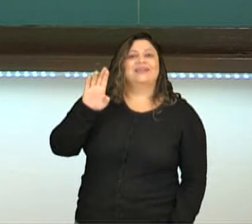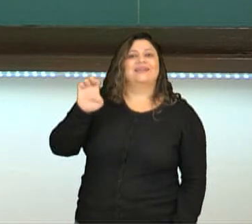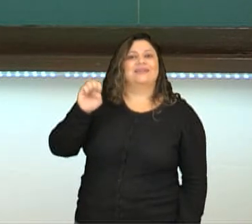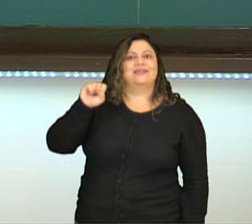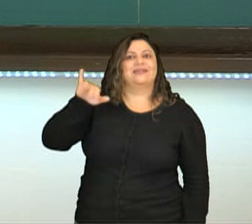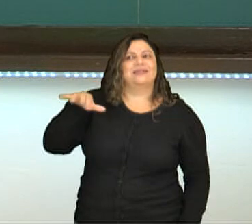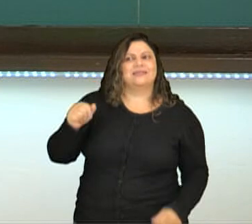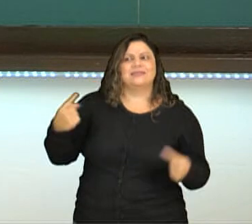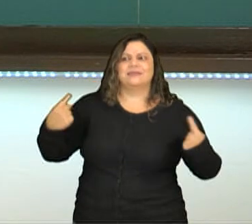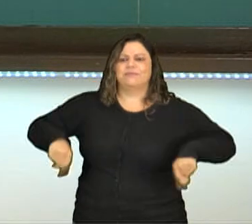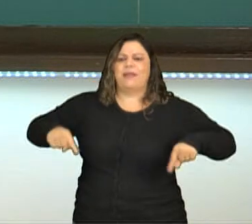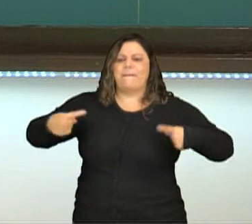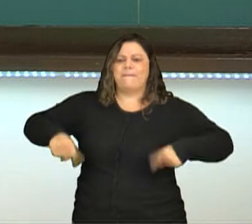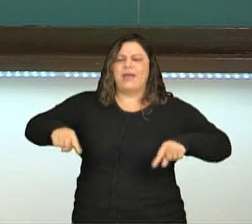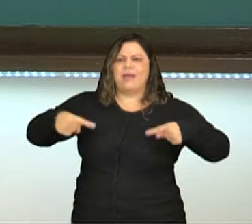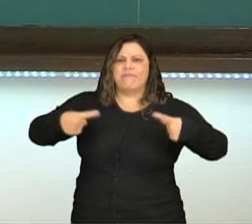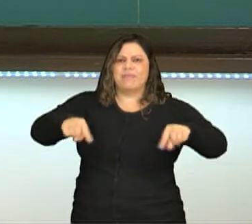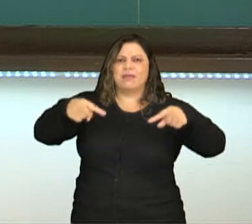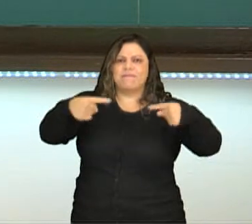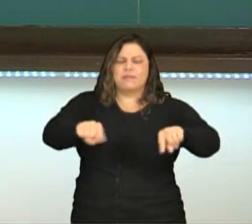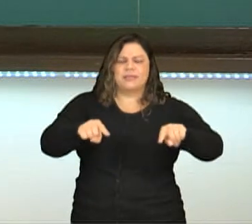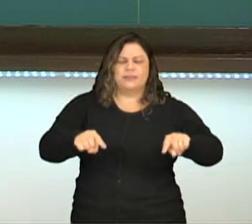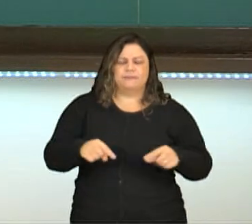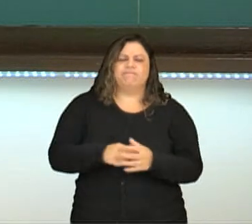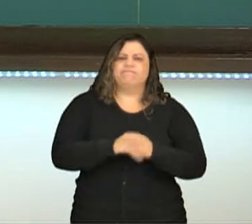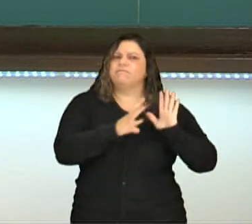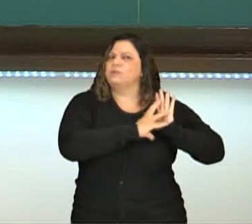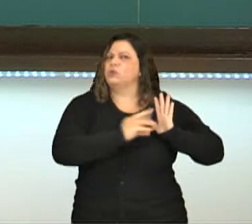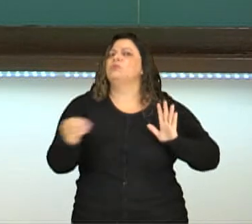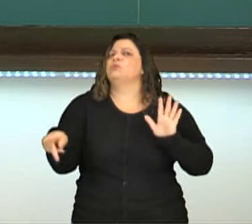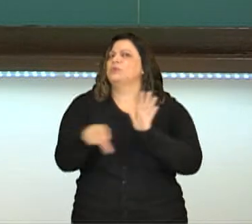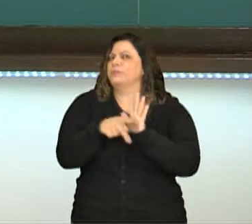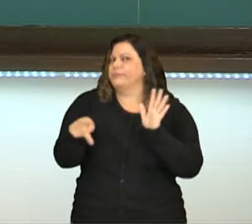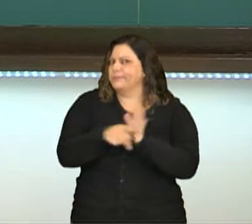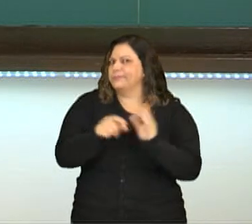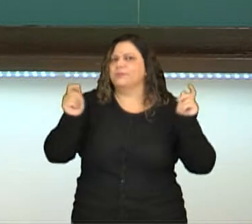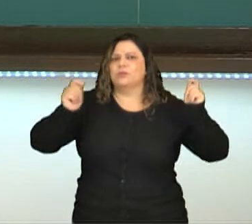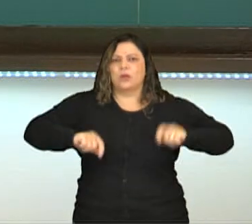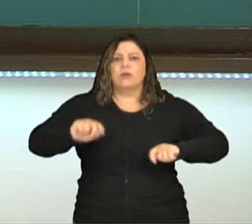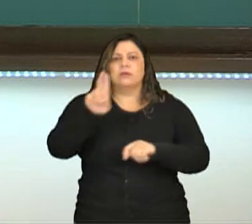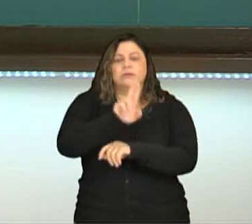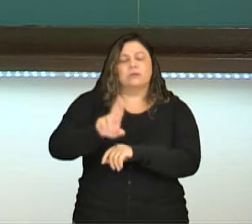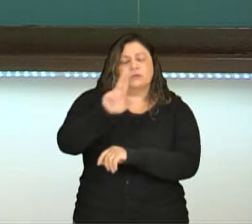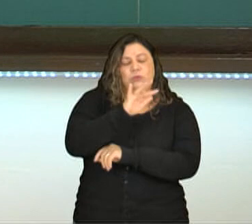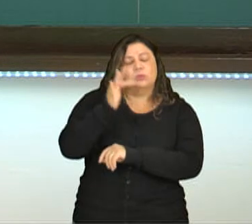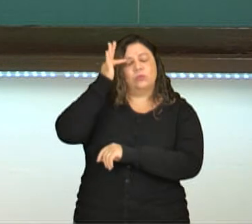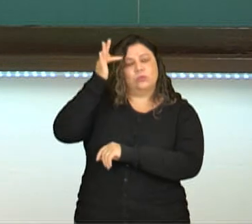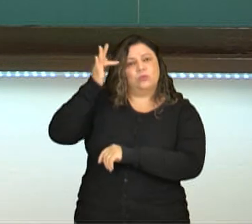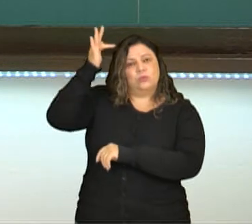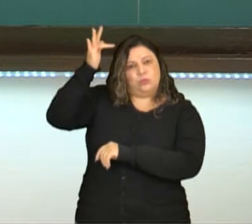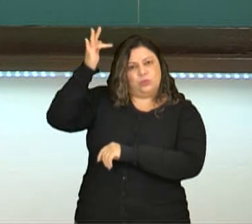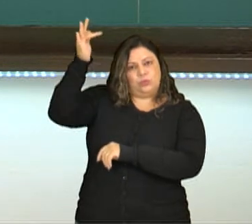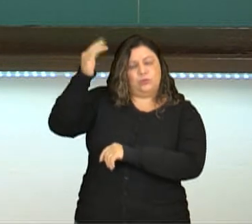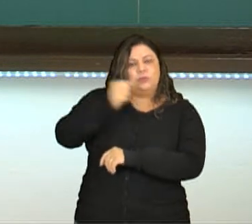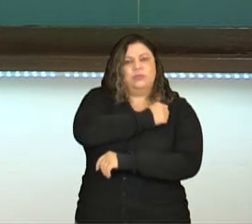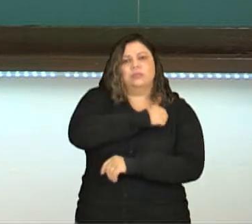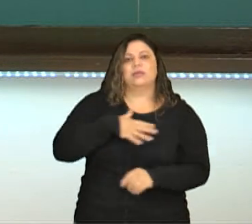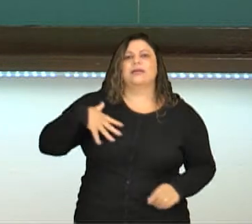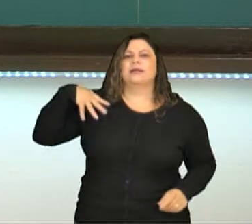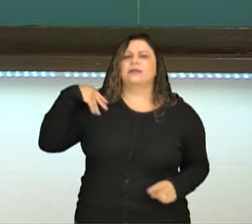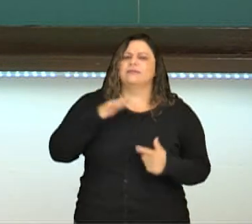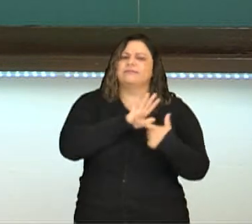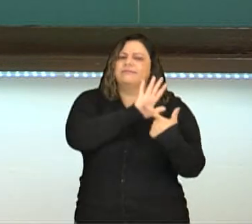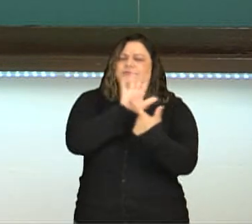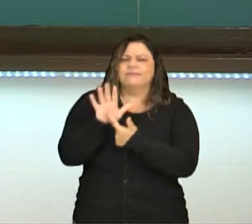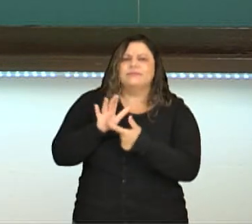a ser combatido, vai ser o prato cheio para que se use a filosofia, por exemplo, aristotélica, para mostrar por